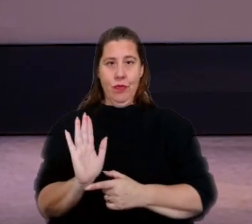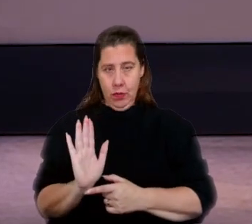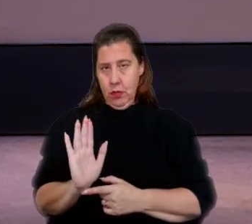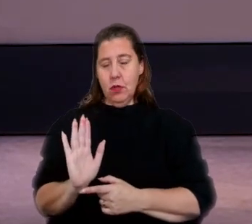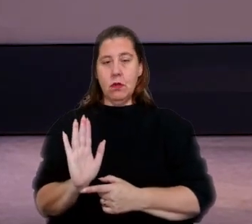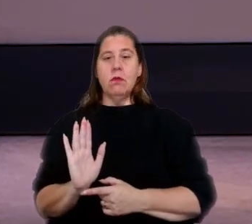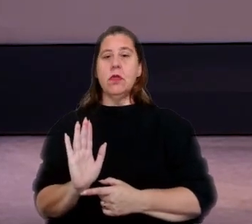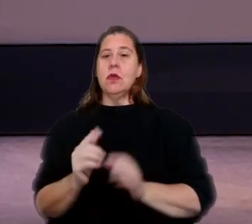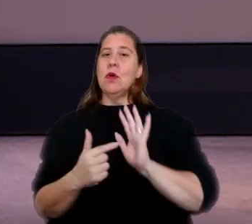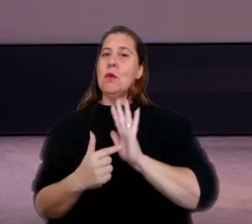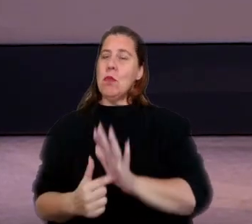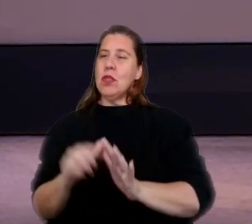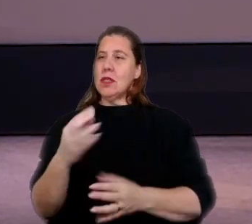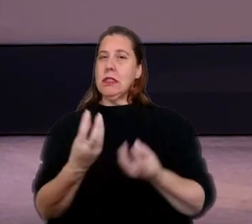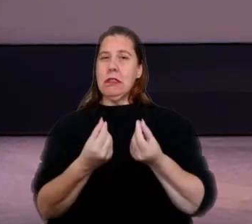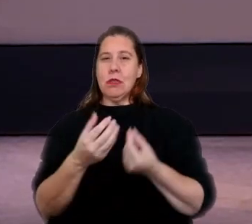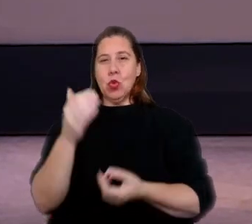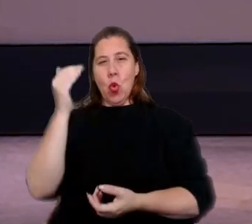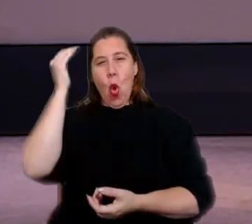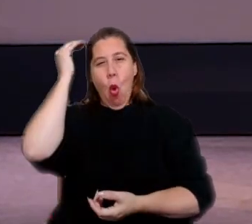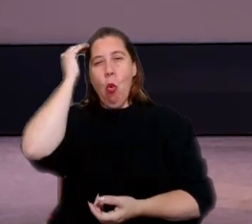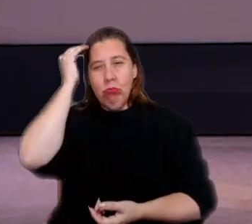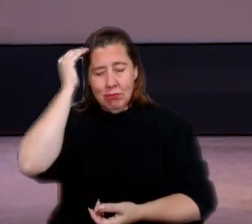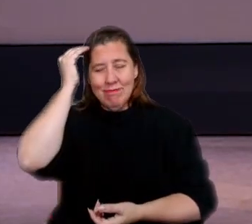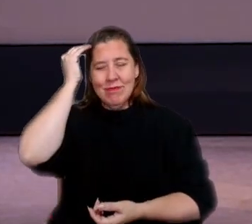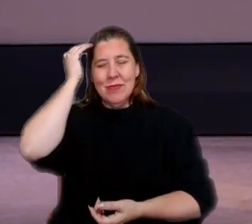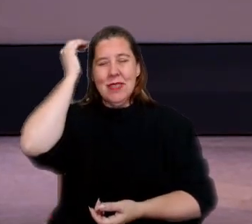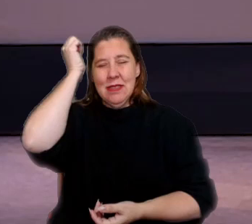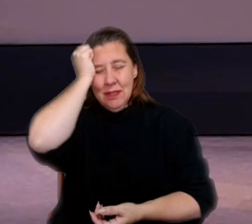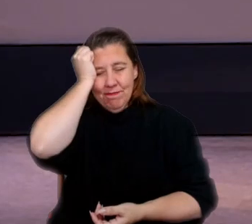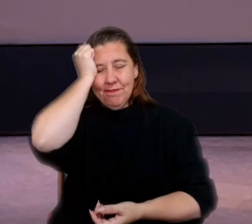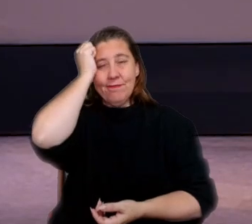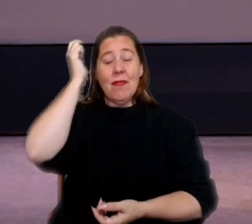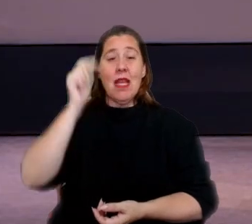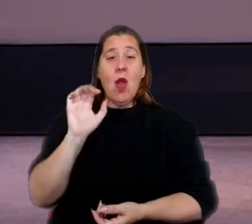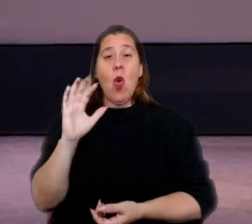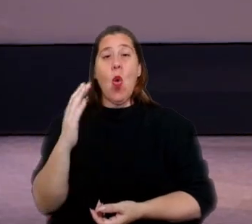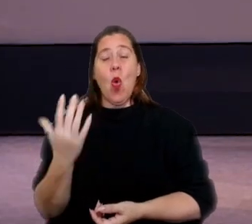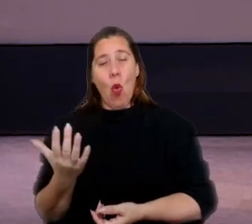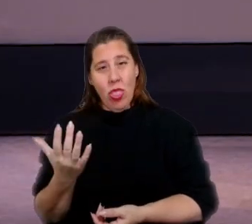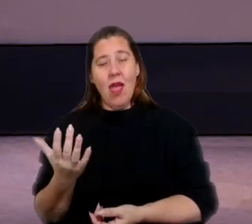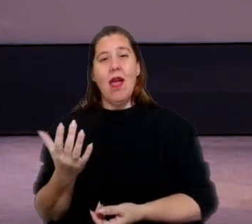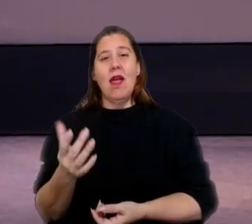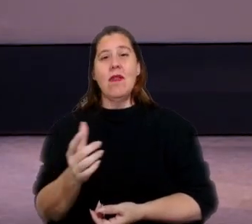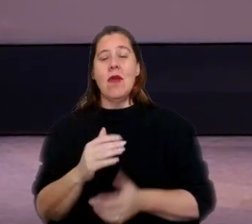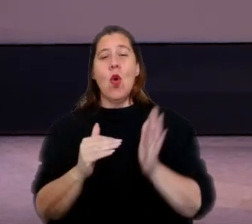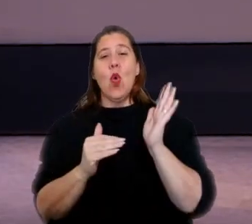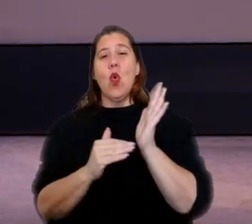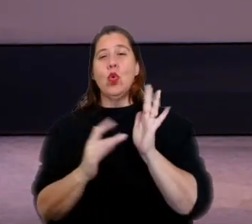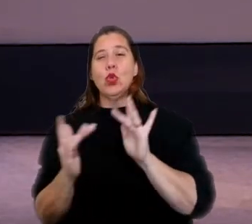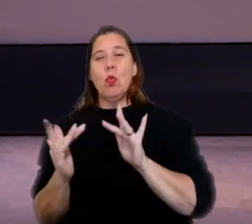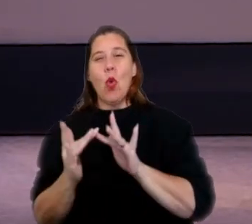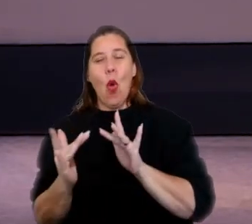filme traz essa sensação de culpa que é gerada em quem teve